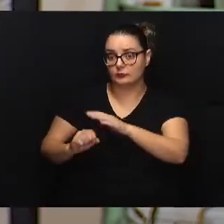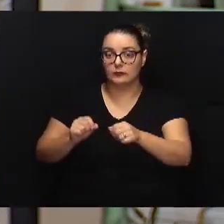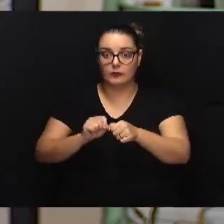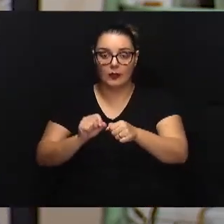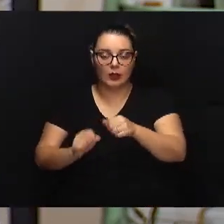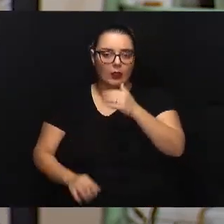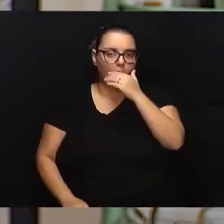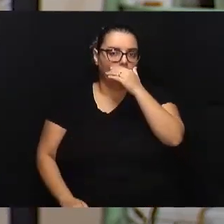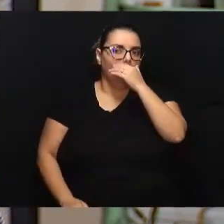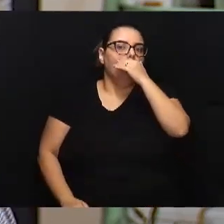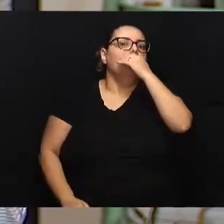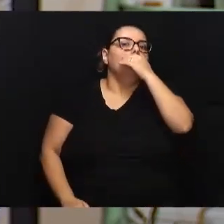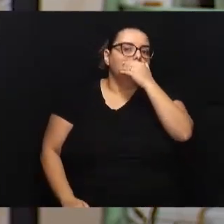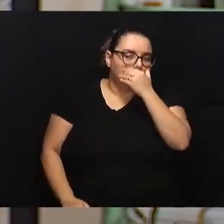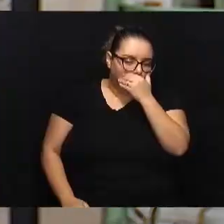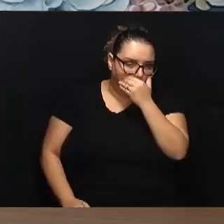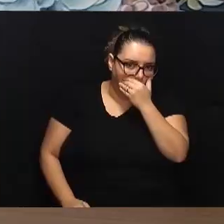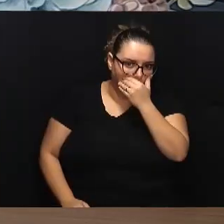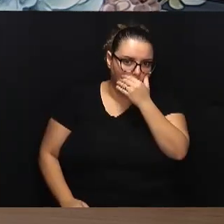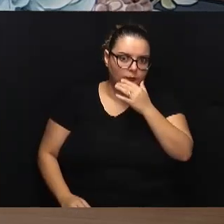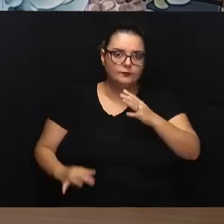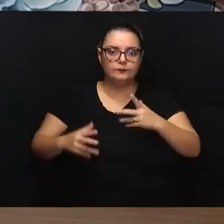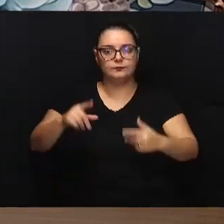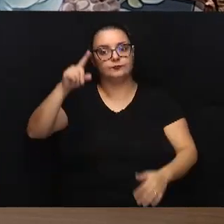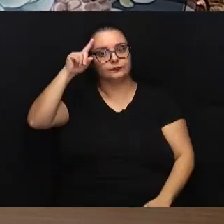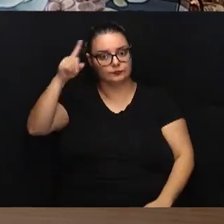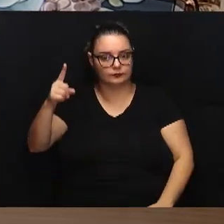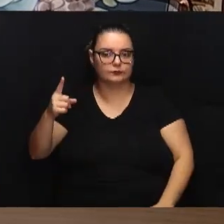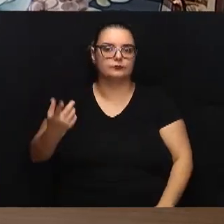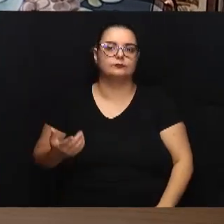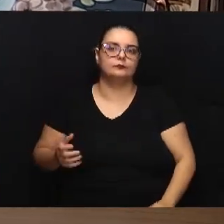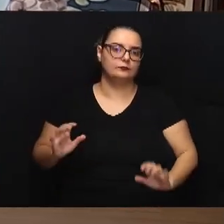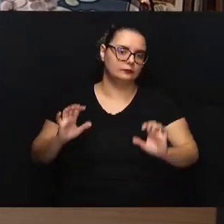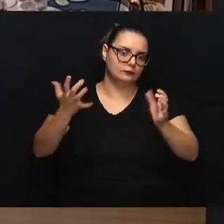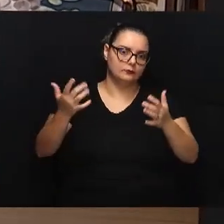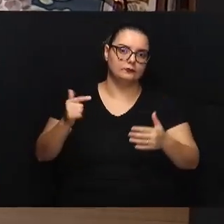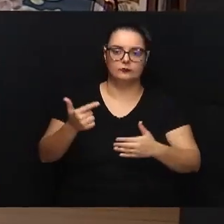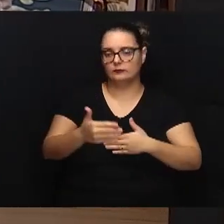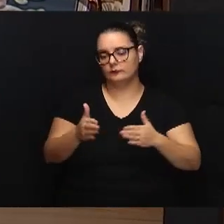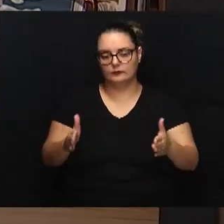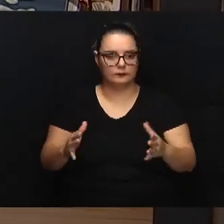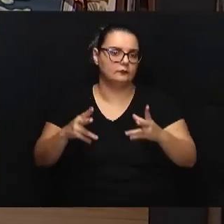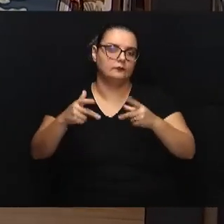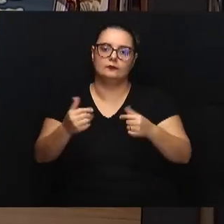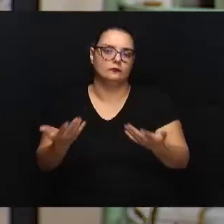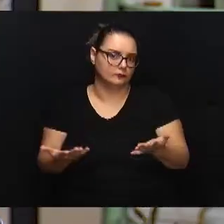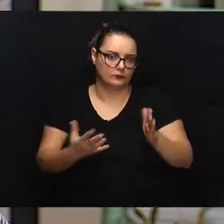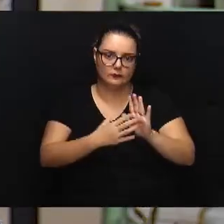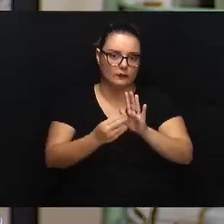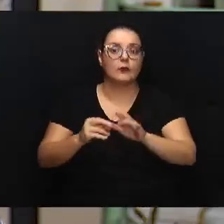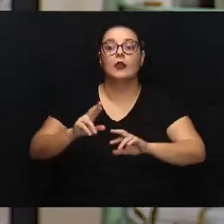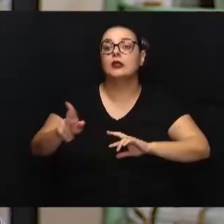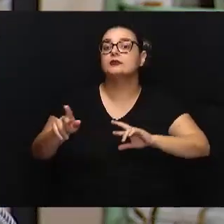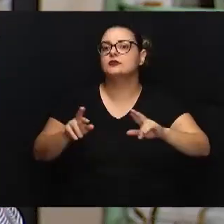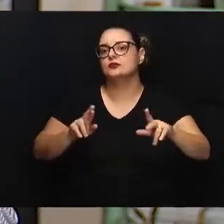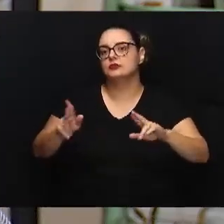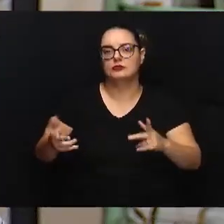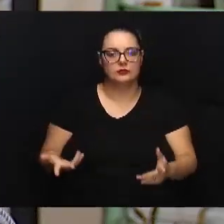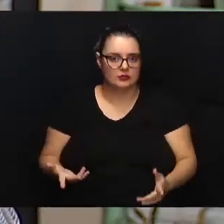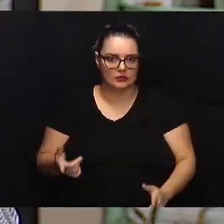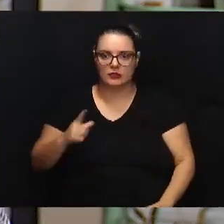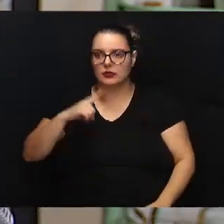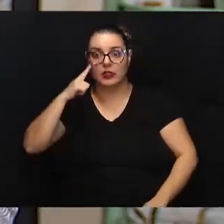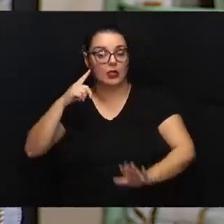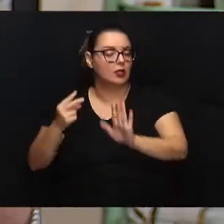datas festivas. Eu não posso ter o mesmo modelo de caixa em todas elas. Tem que ser diferente, tem que criar, tem